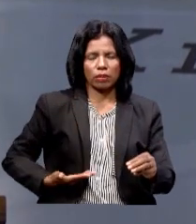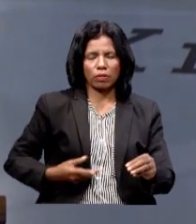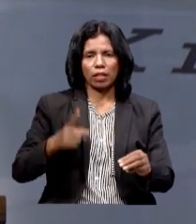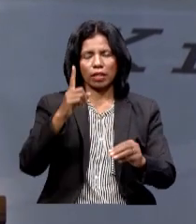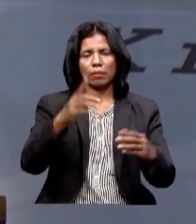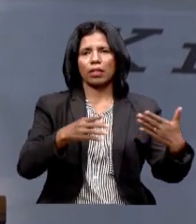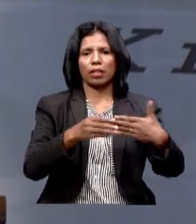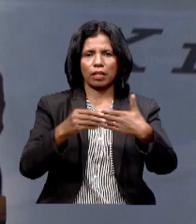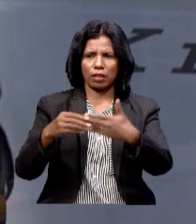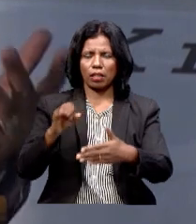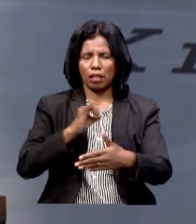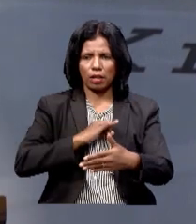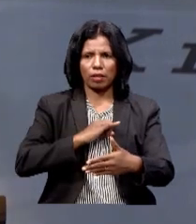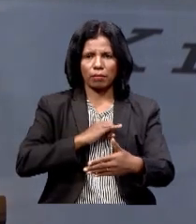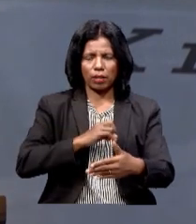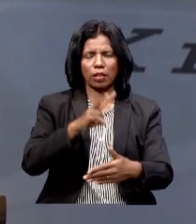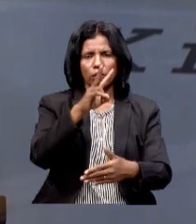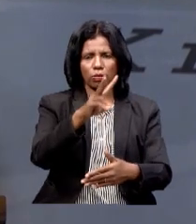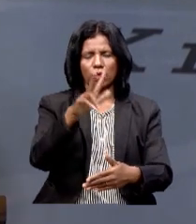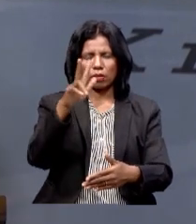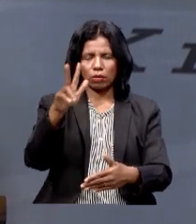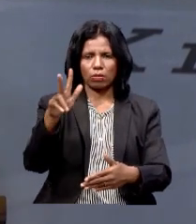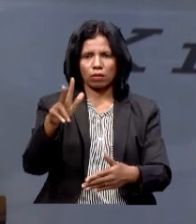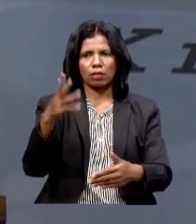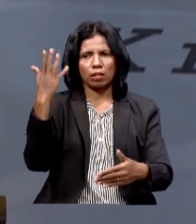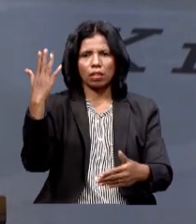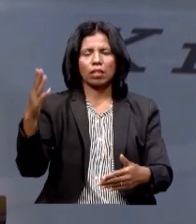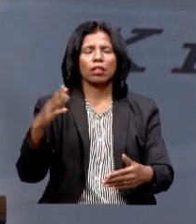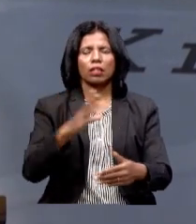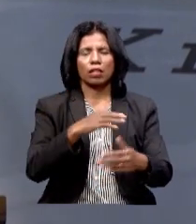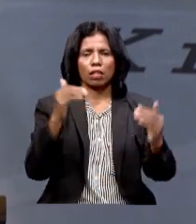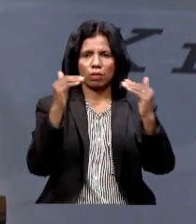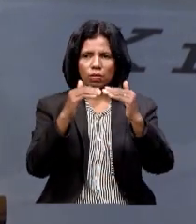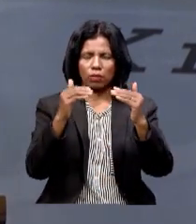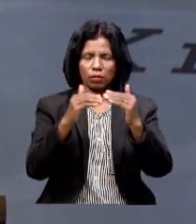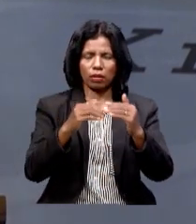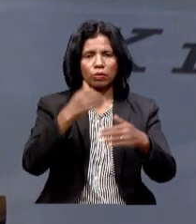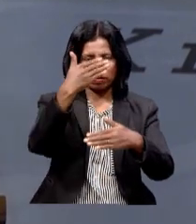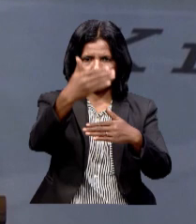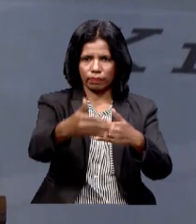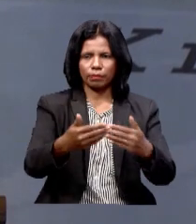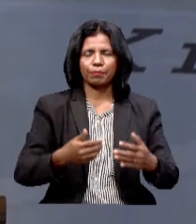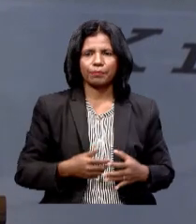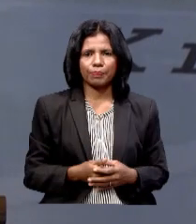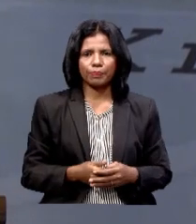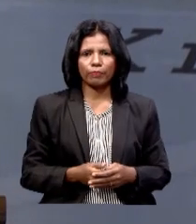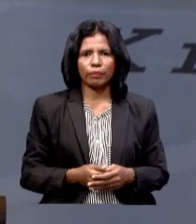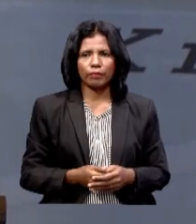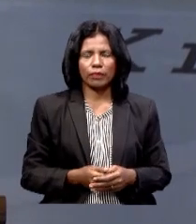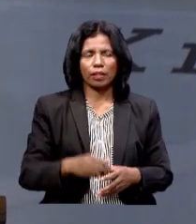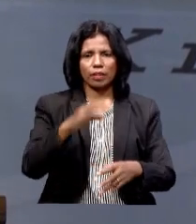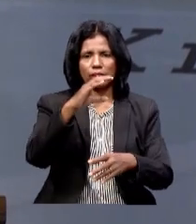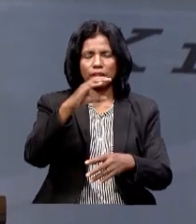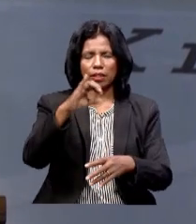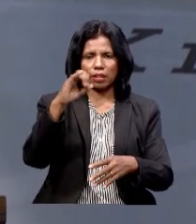espero, pela rua Tolutano, aconteça logo em Laram e a conferência se restituir mais. Se sim, a